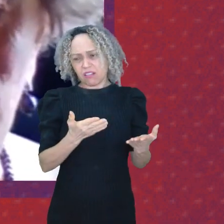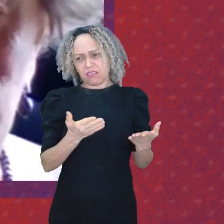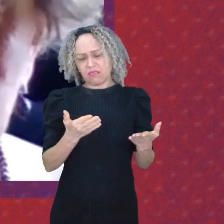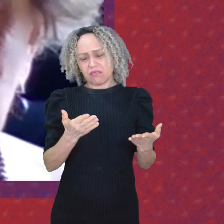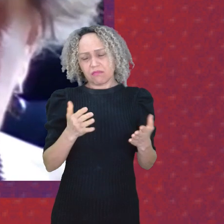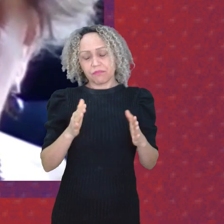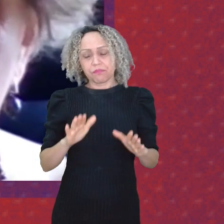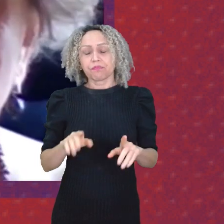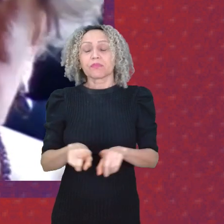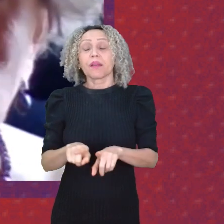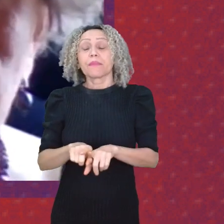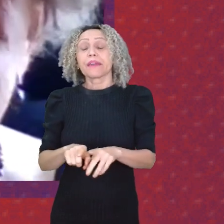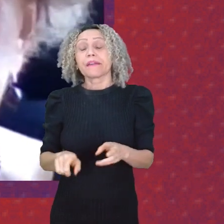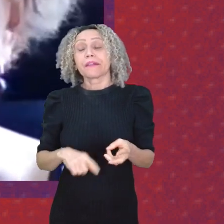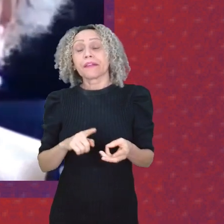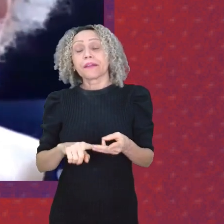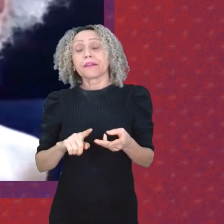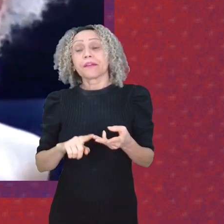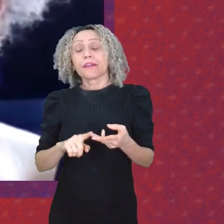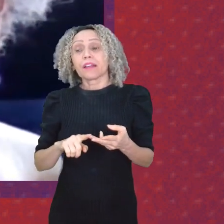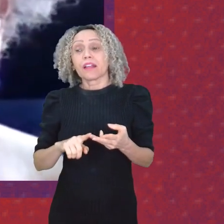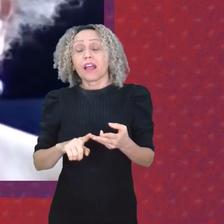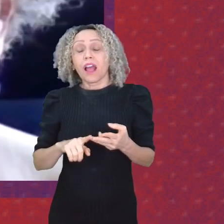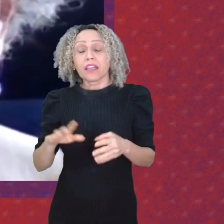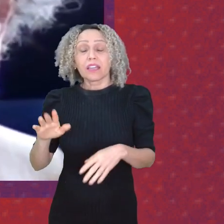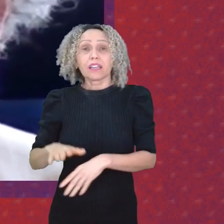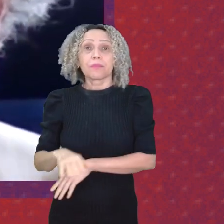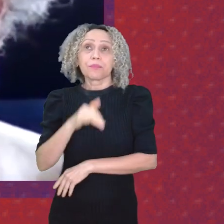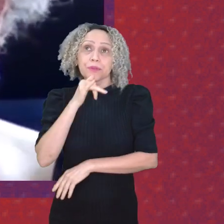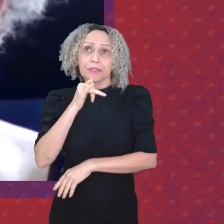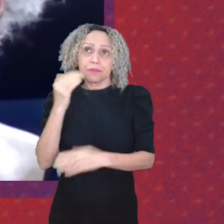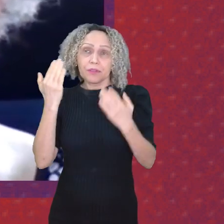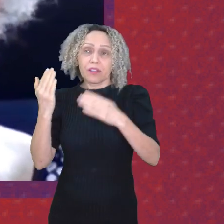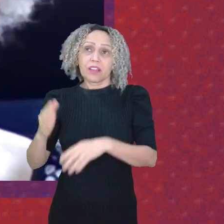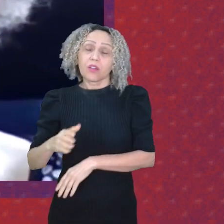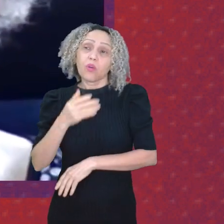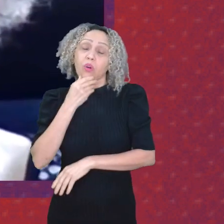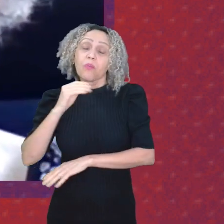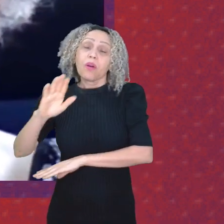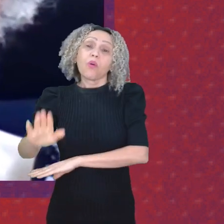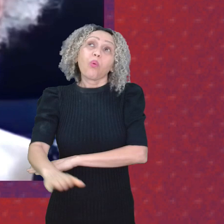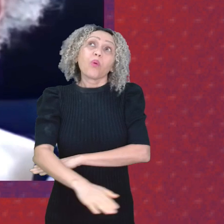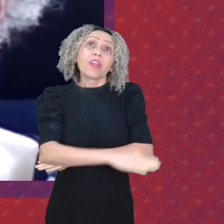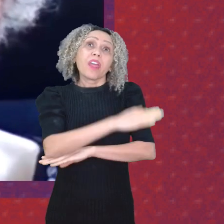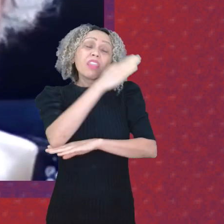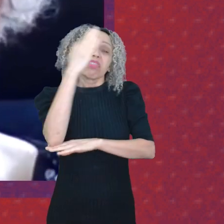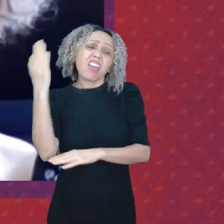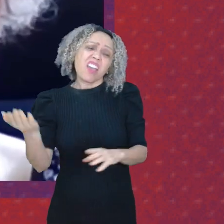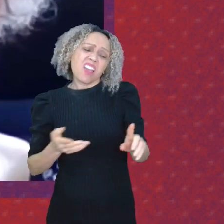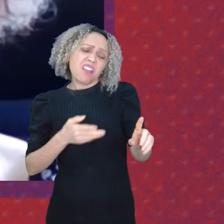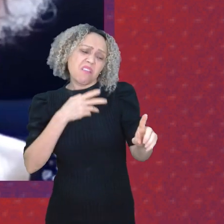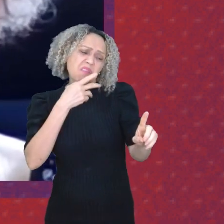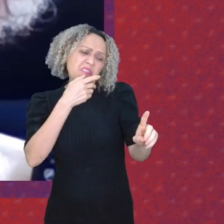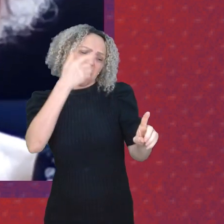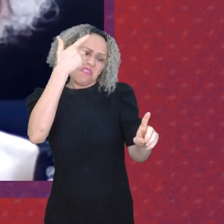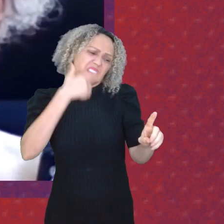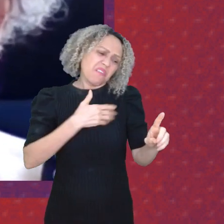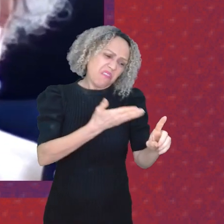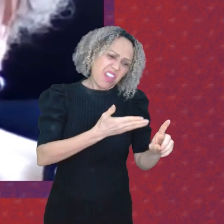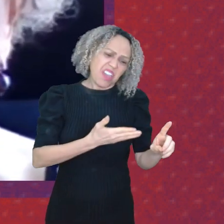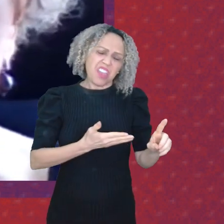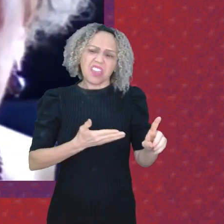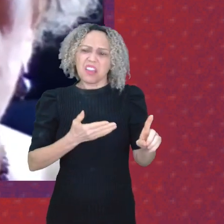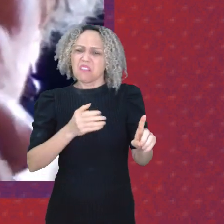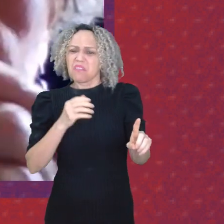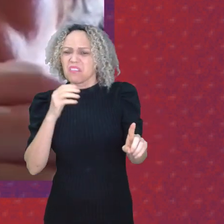desqualificando a mulher. A violência institucional é aquela que dá nos ambientes externos,